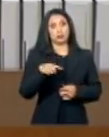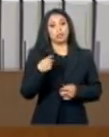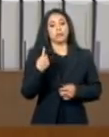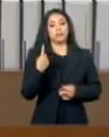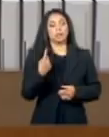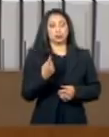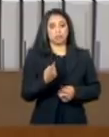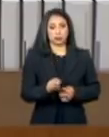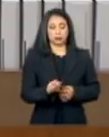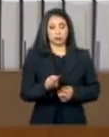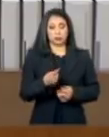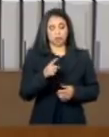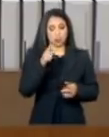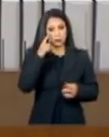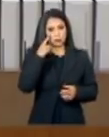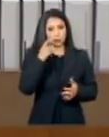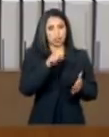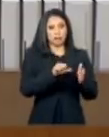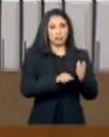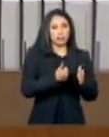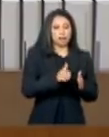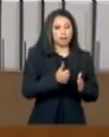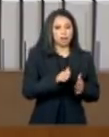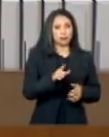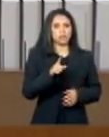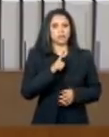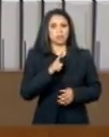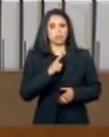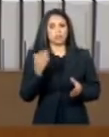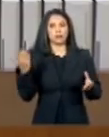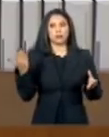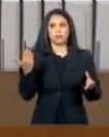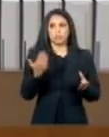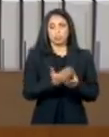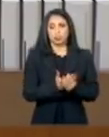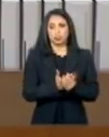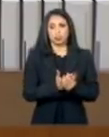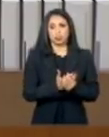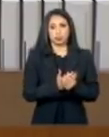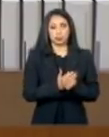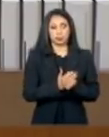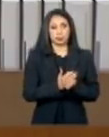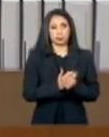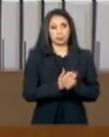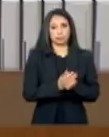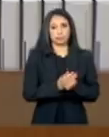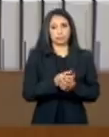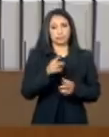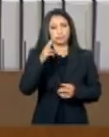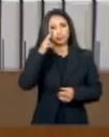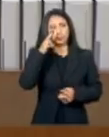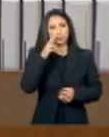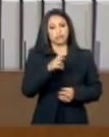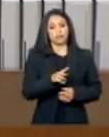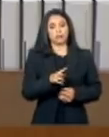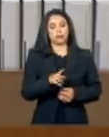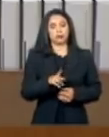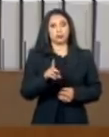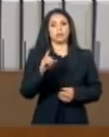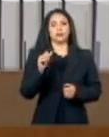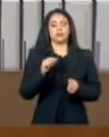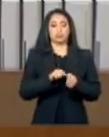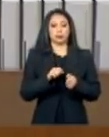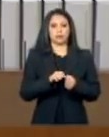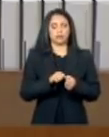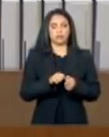revisão que houve o devido processo legal foi revista essa concessão é disso que se